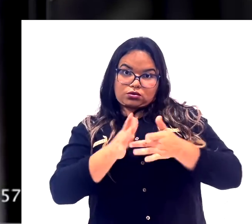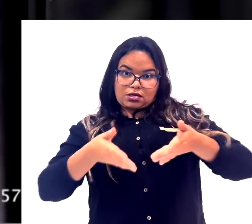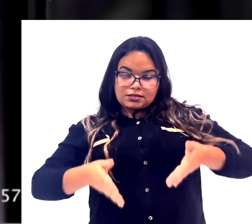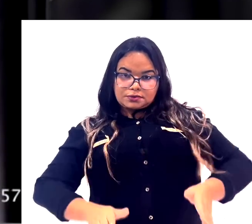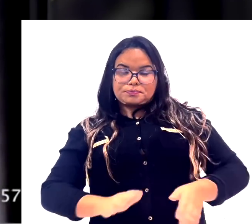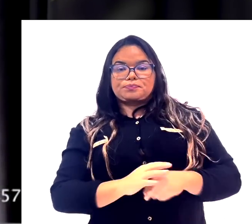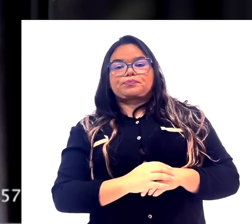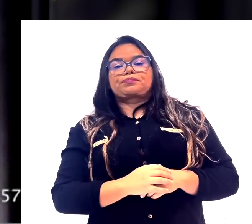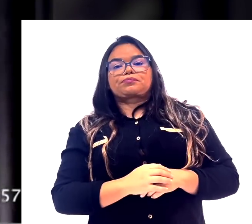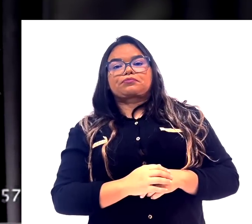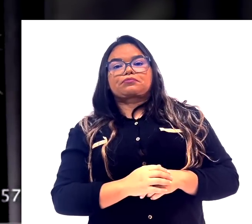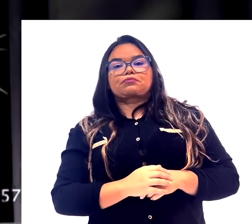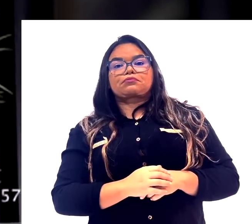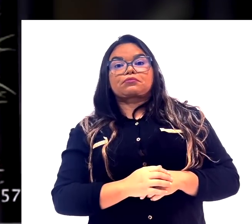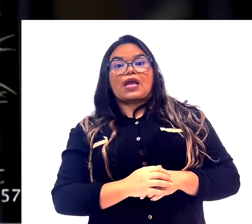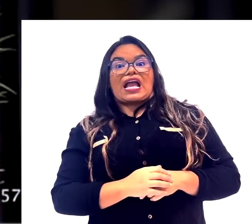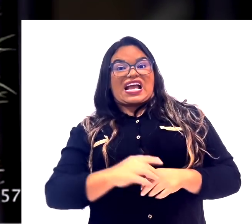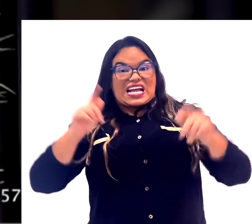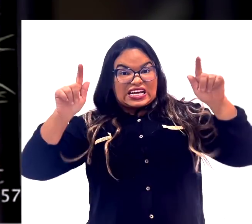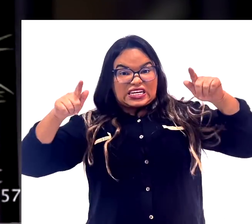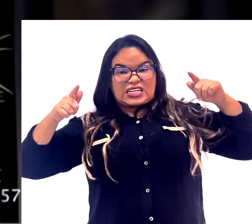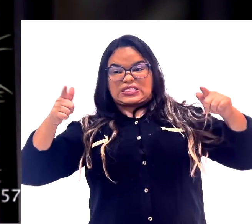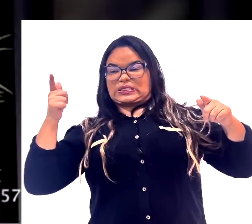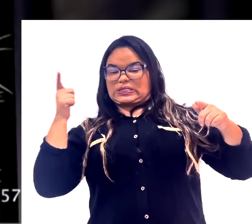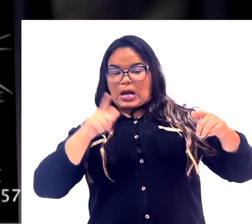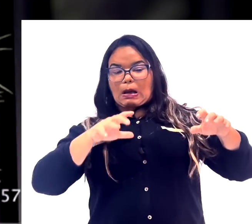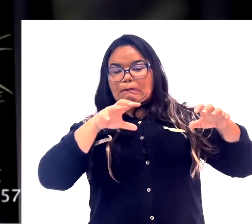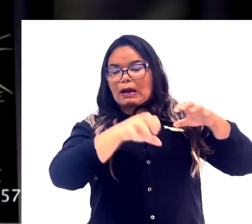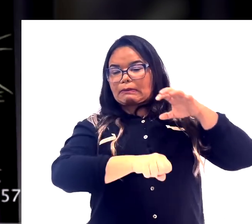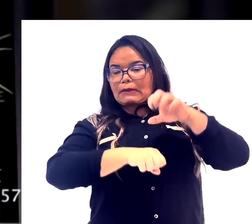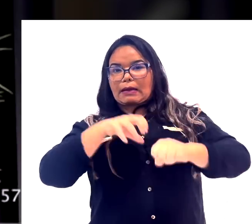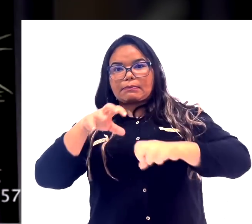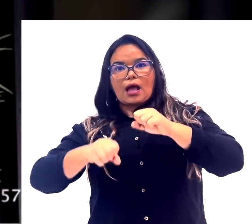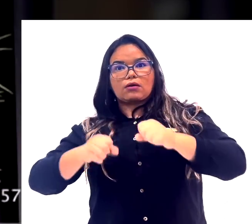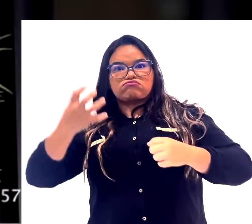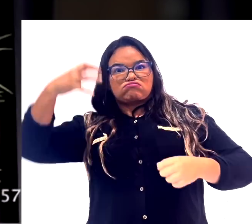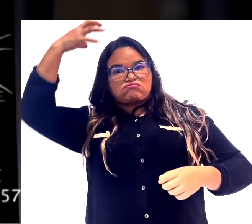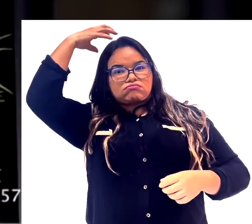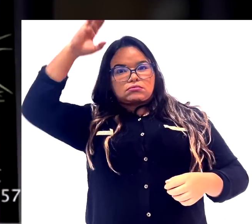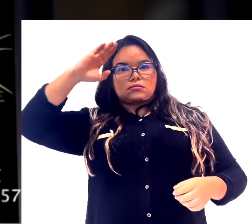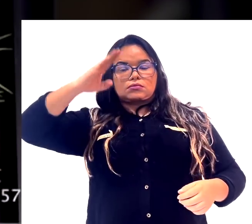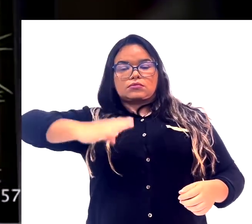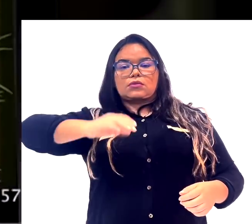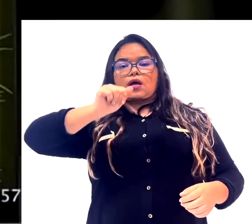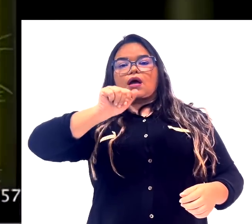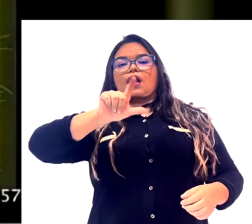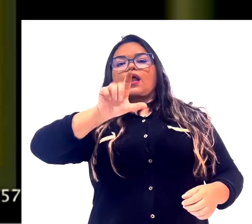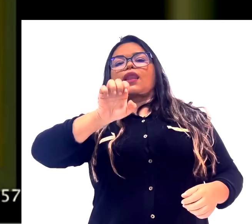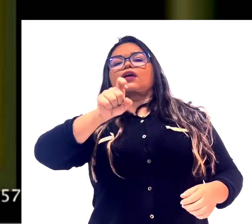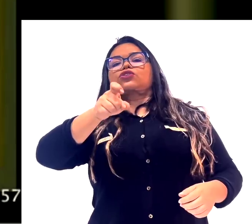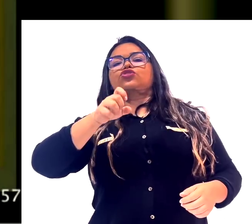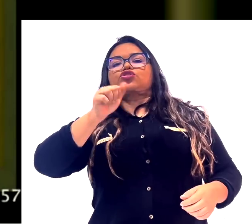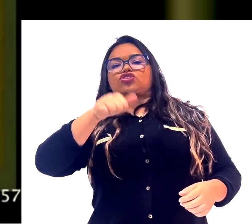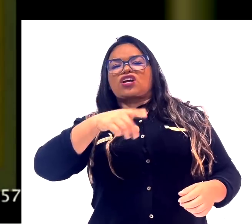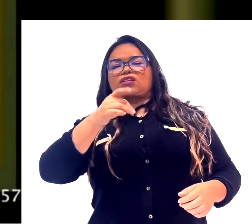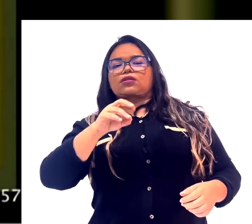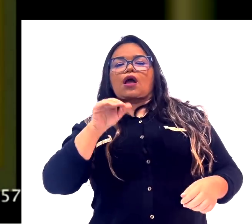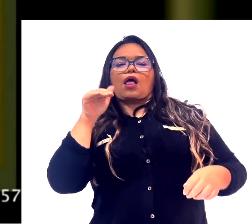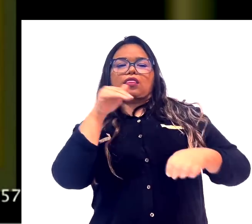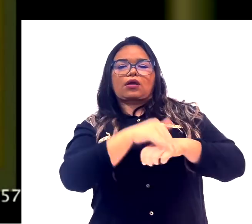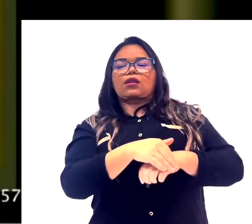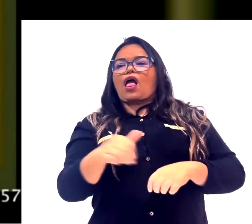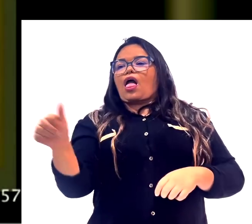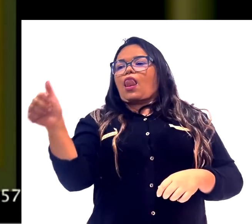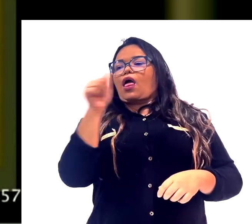Grande morreu. Depois de uma noite de bebedeira, demorou um tempinho e depois morreu, e o reino foi